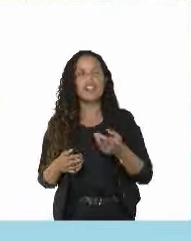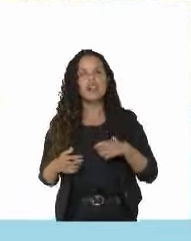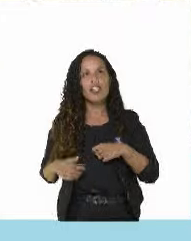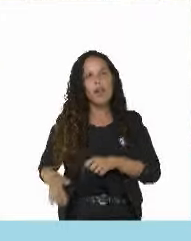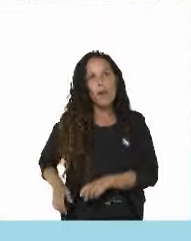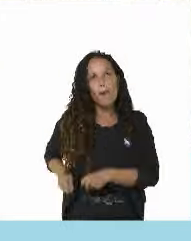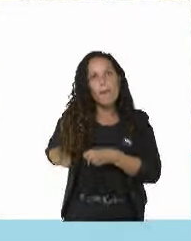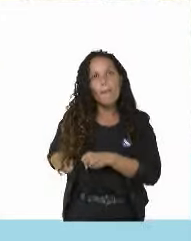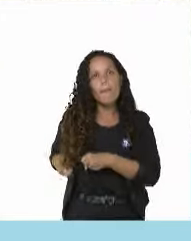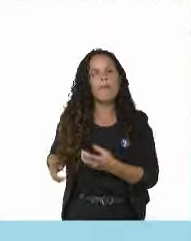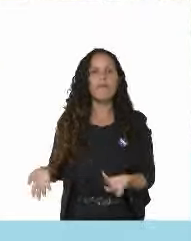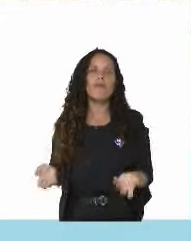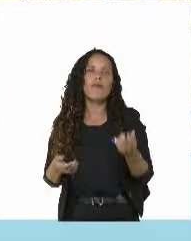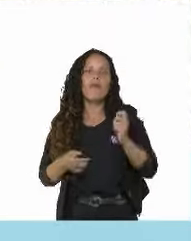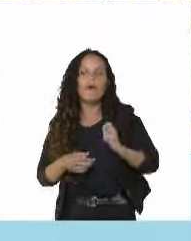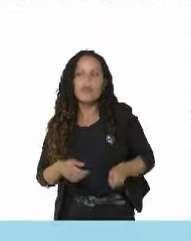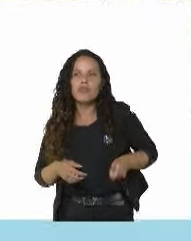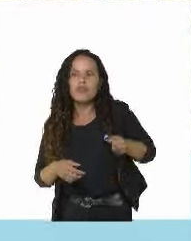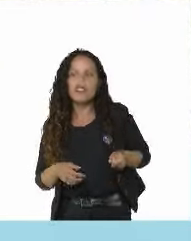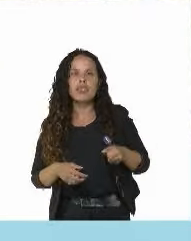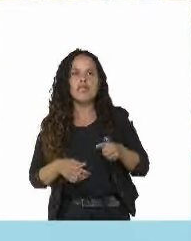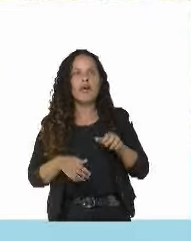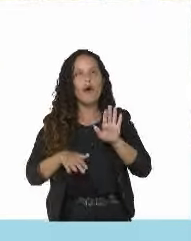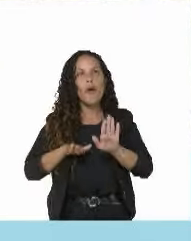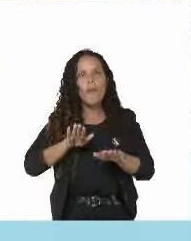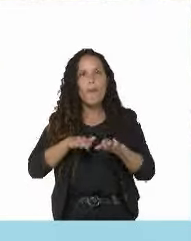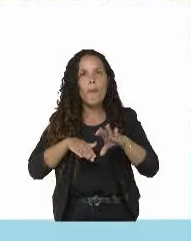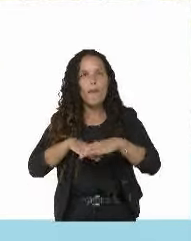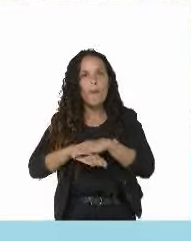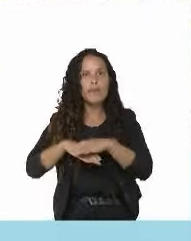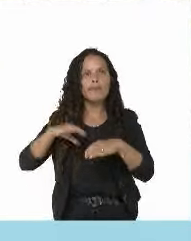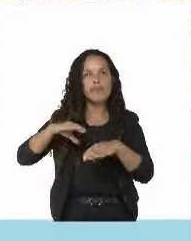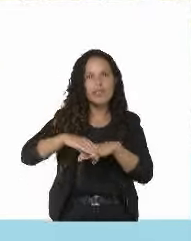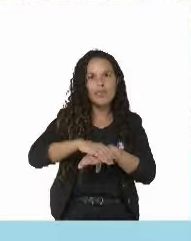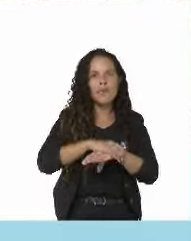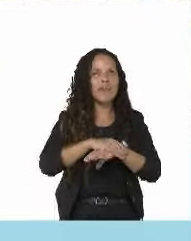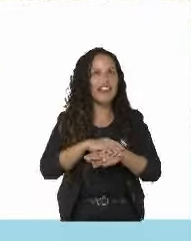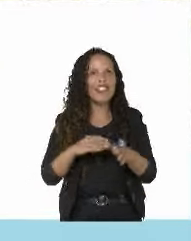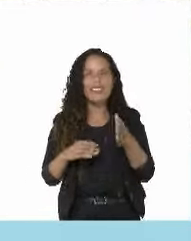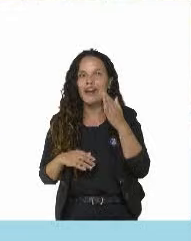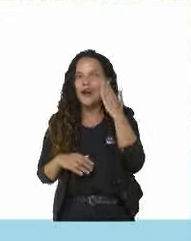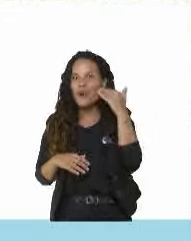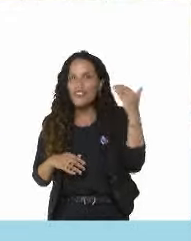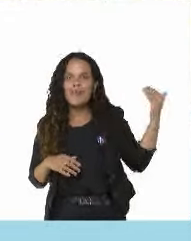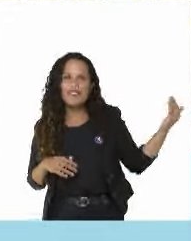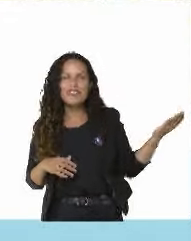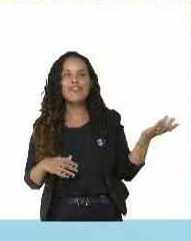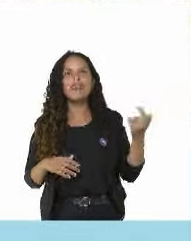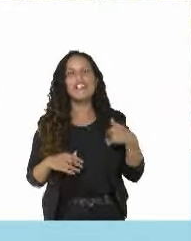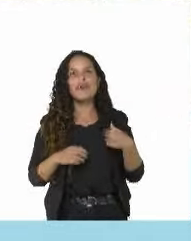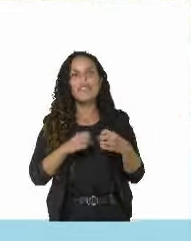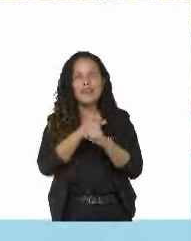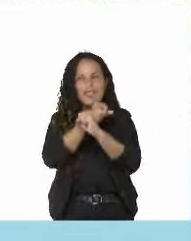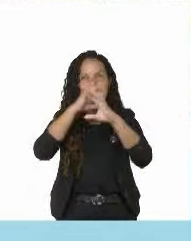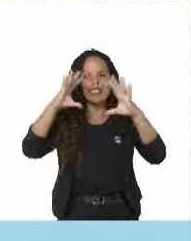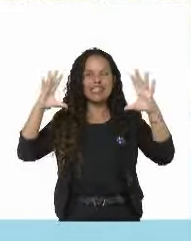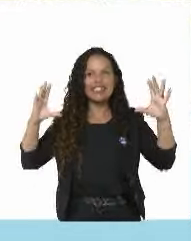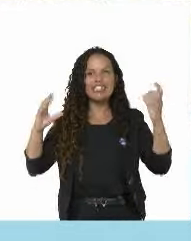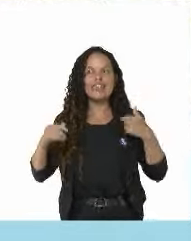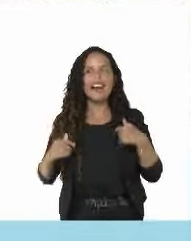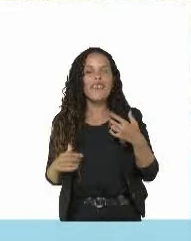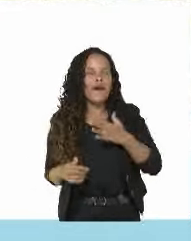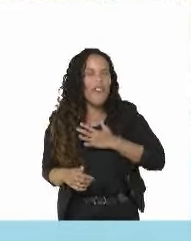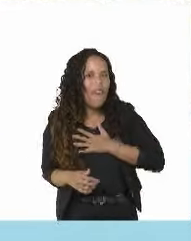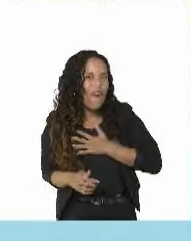simular e de criar esses acessórios. Né? Os tênis, isso daqui foi uma febre, foi uma loucura quando eu postei lá. Né? Imagina só um tênis assim. Eu sou bem assim,